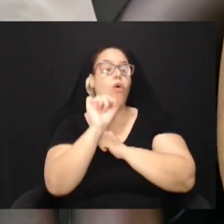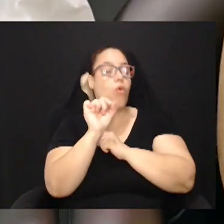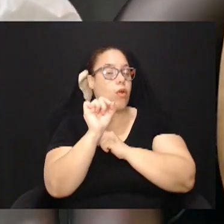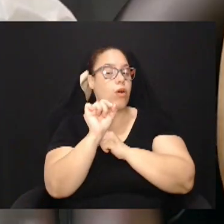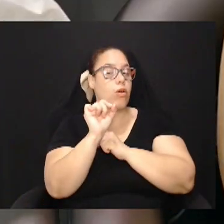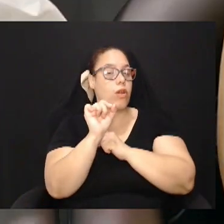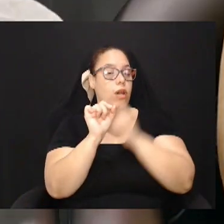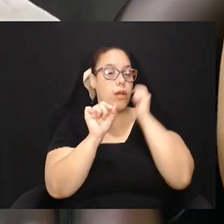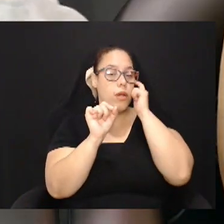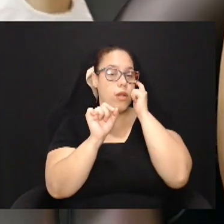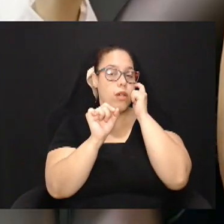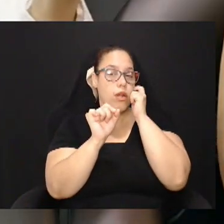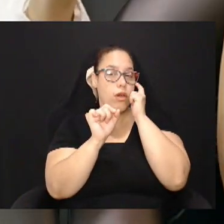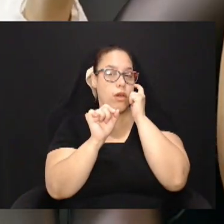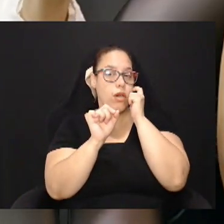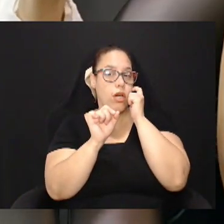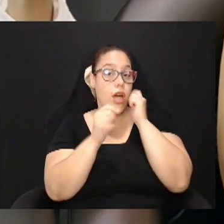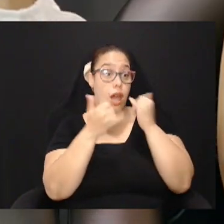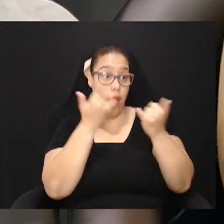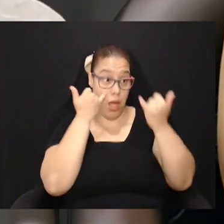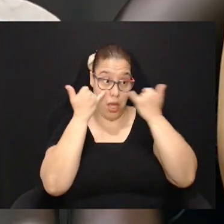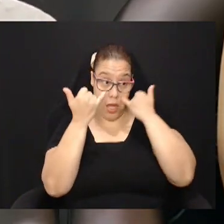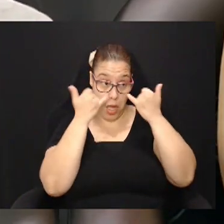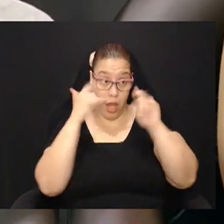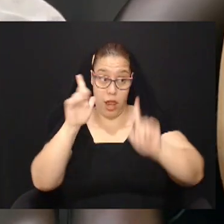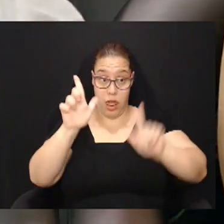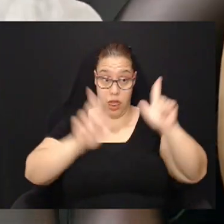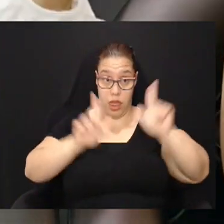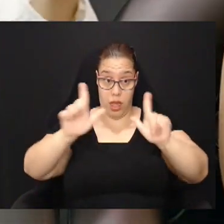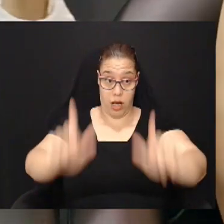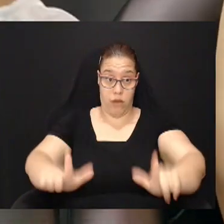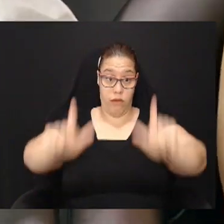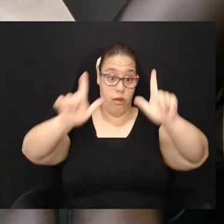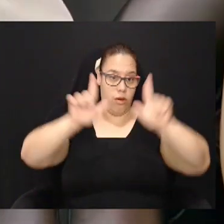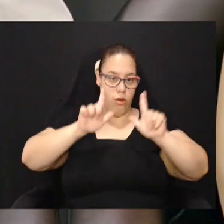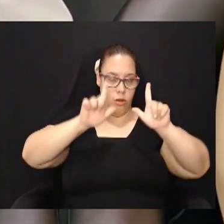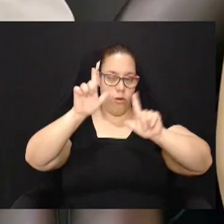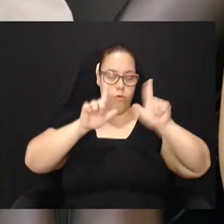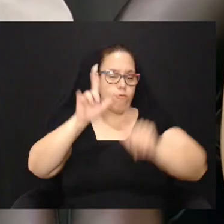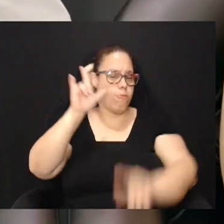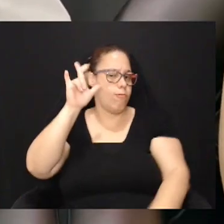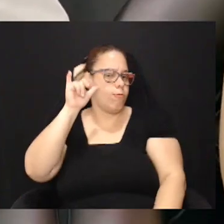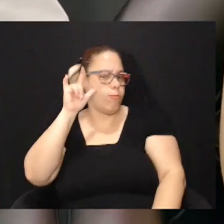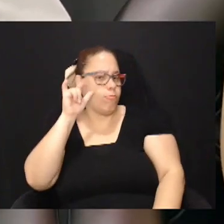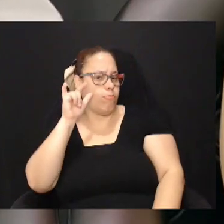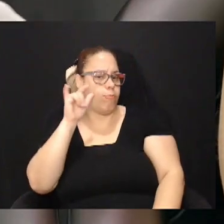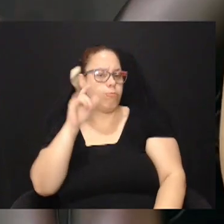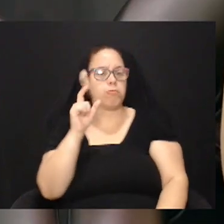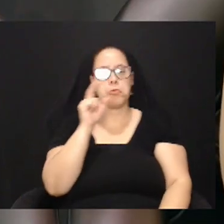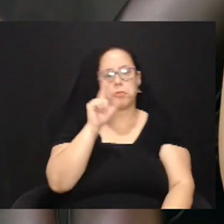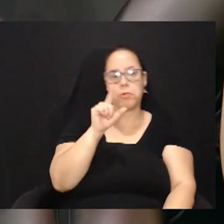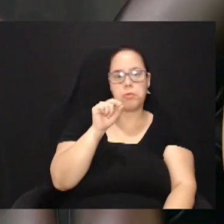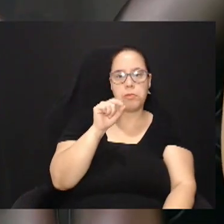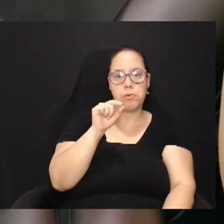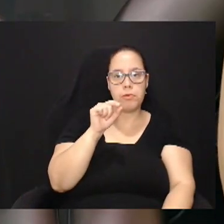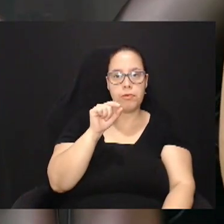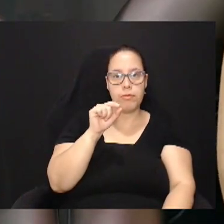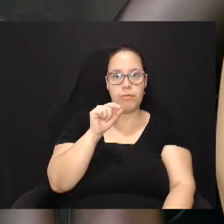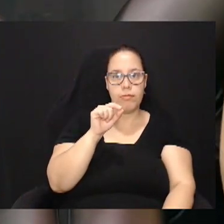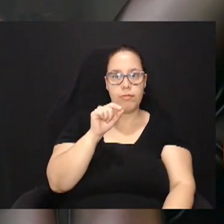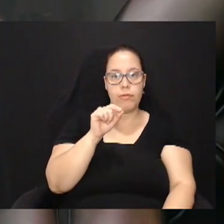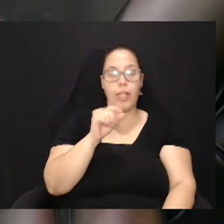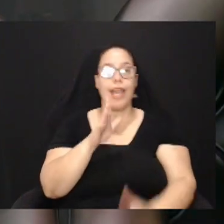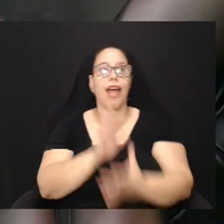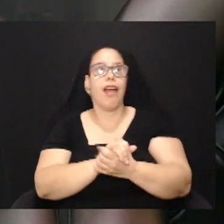é essa informação das telas, né, no Instagram, Twitter, é o fast food da informação.